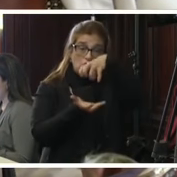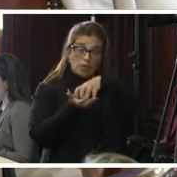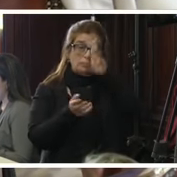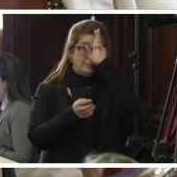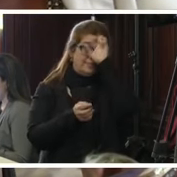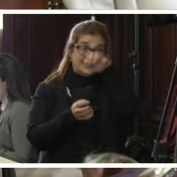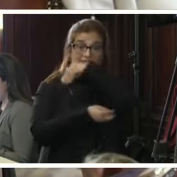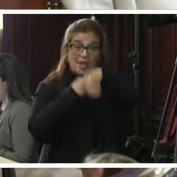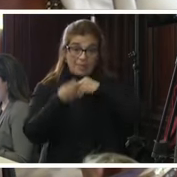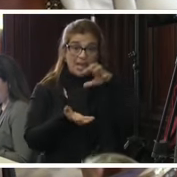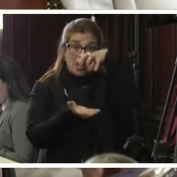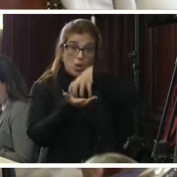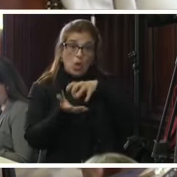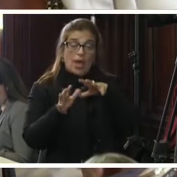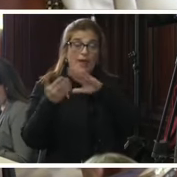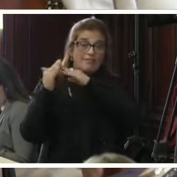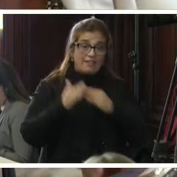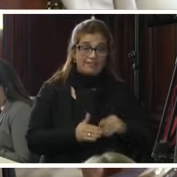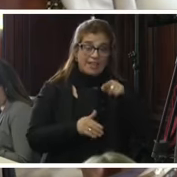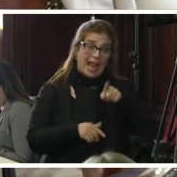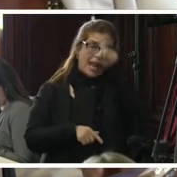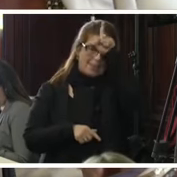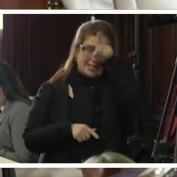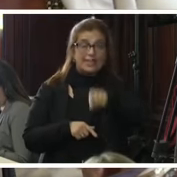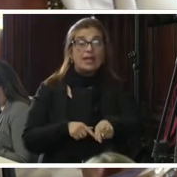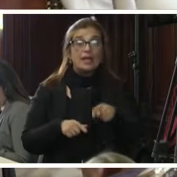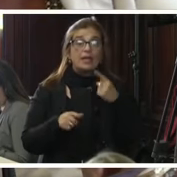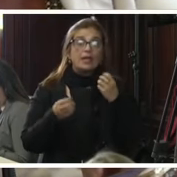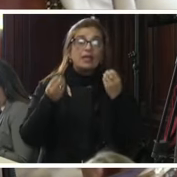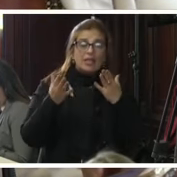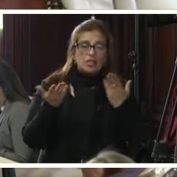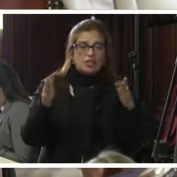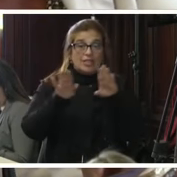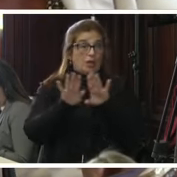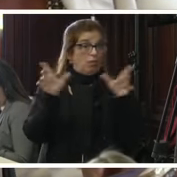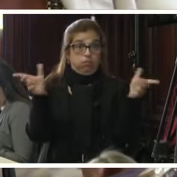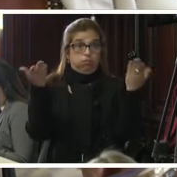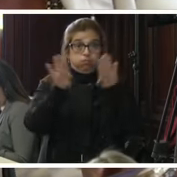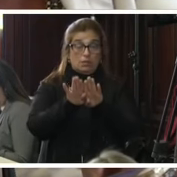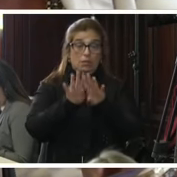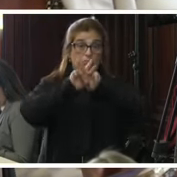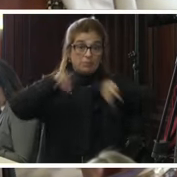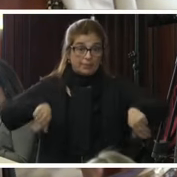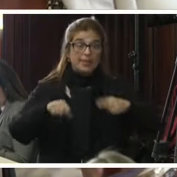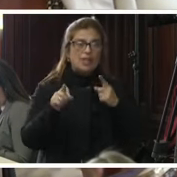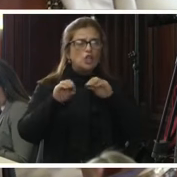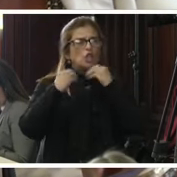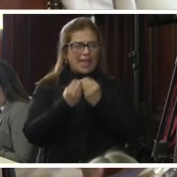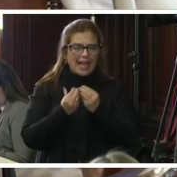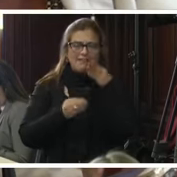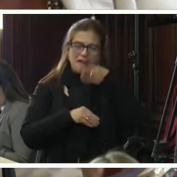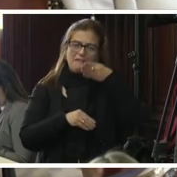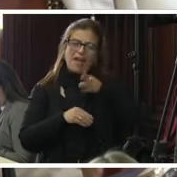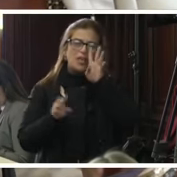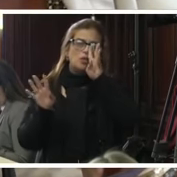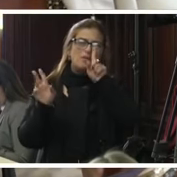família, situada no complexo de favelas do Alemão, o que levou ao fechamento da unidade, que atendia mais de 9 mil pessoas por